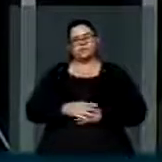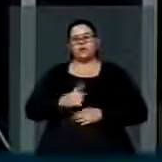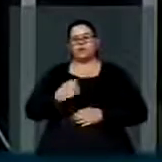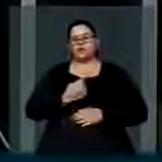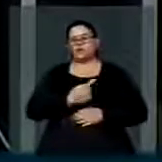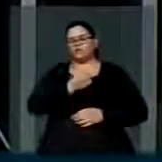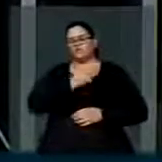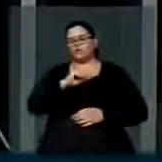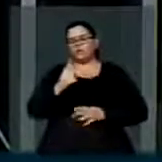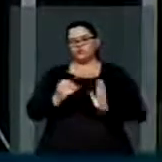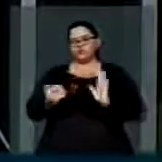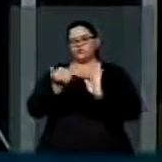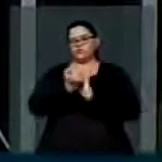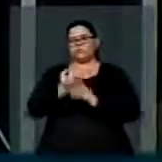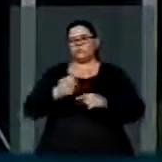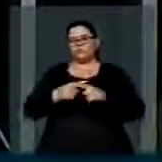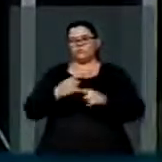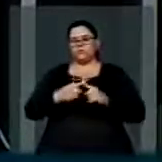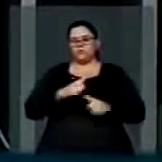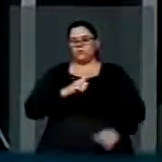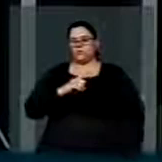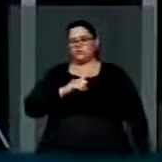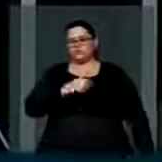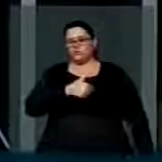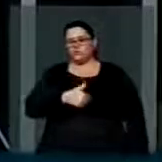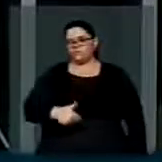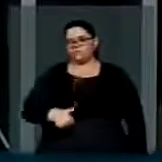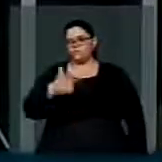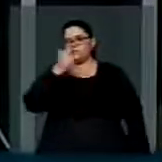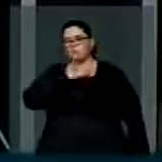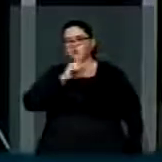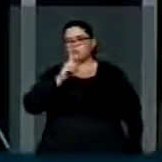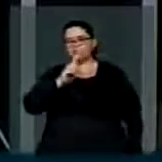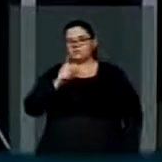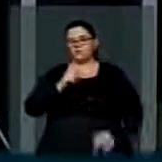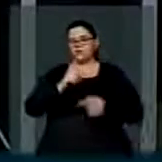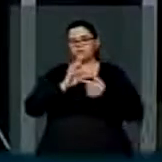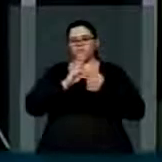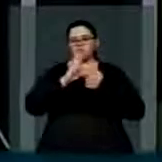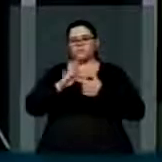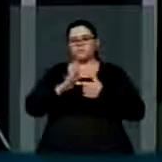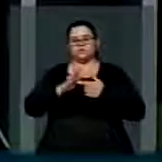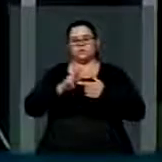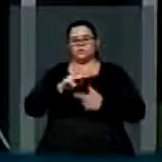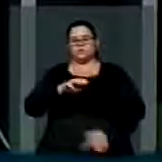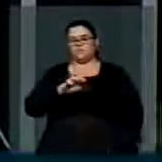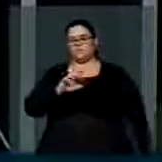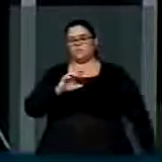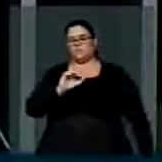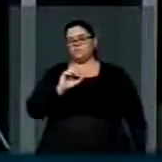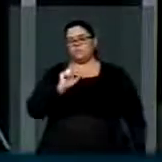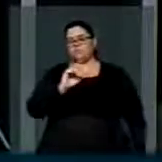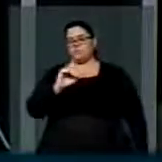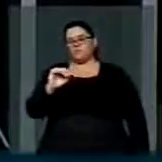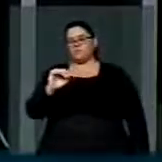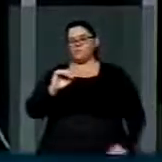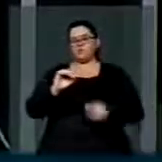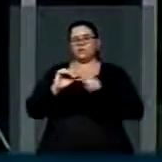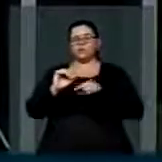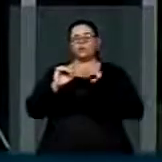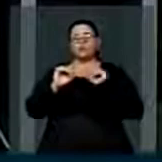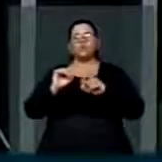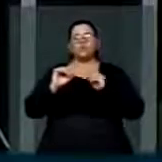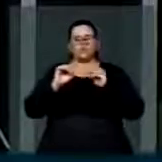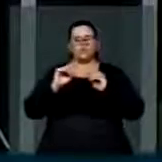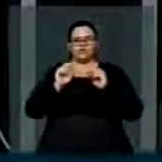porque temos um desgoverno que não consegue dar ao mercado sinais claros de que sabe o que está fazendo na área econômica. Os